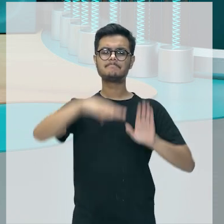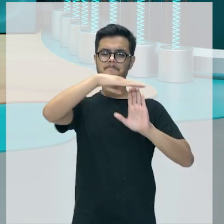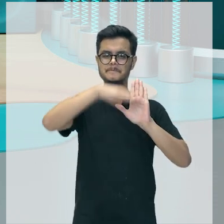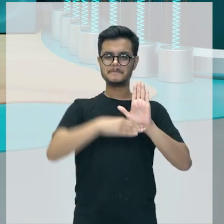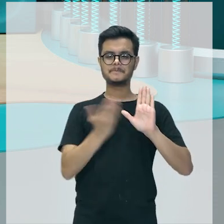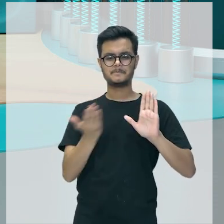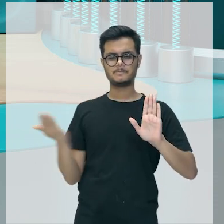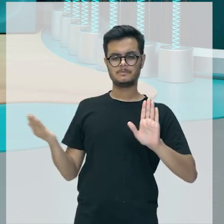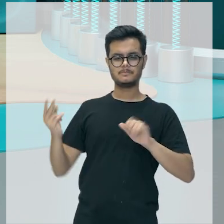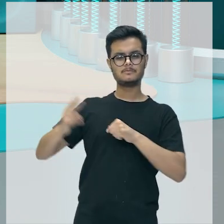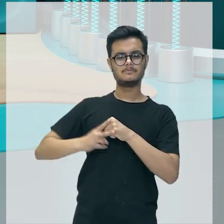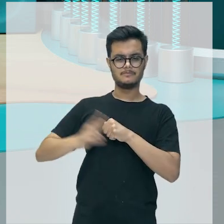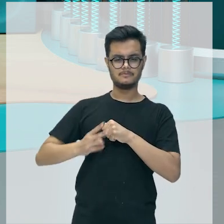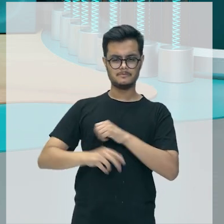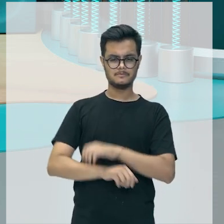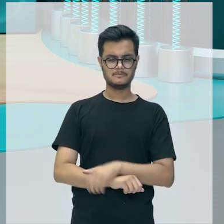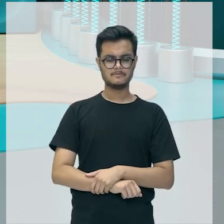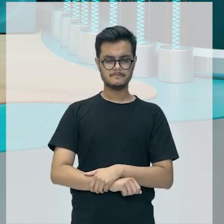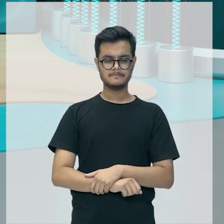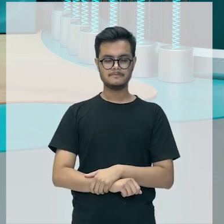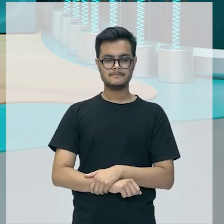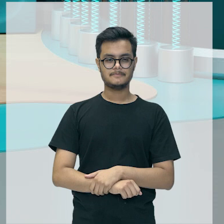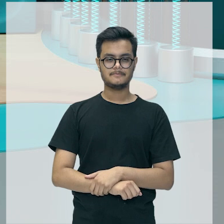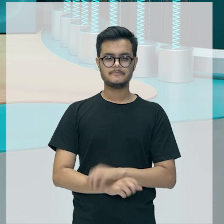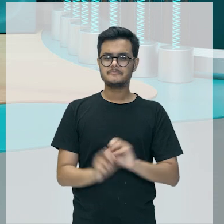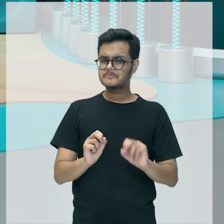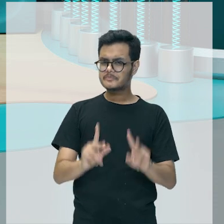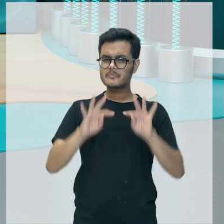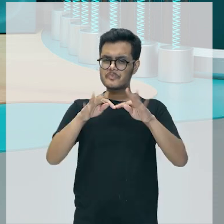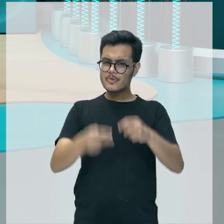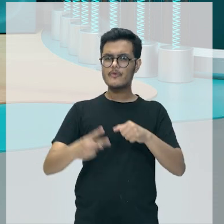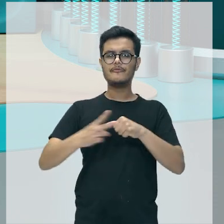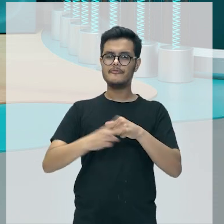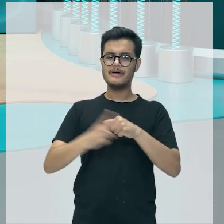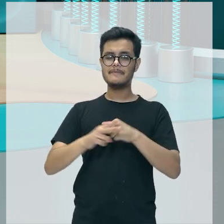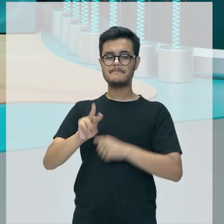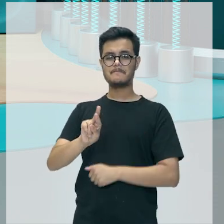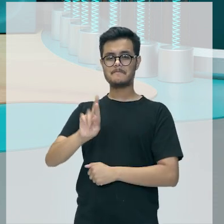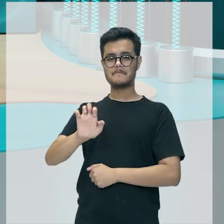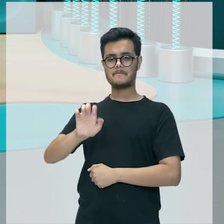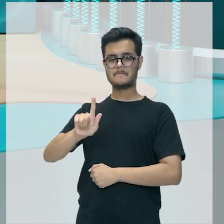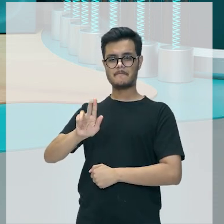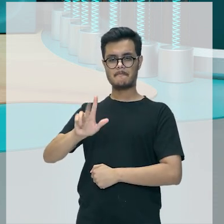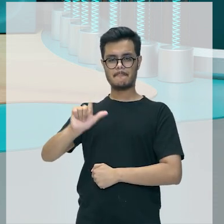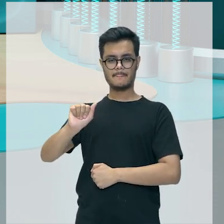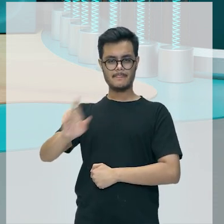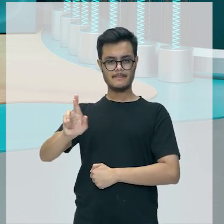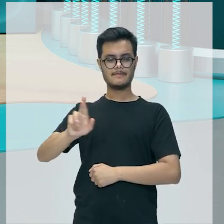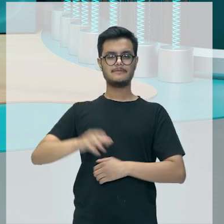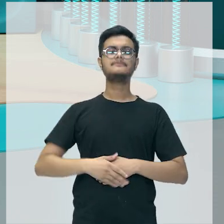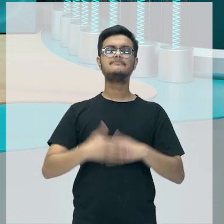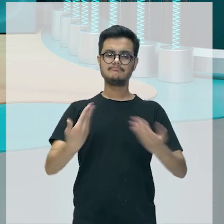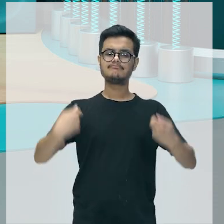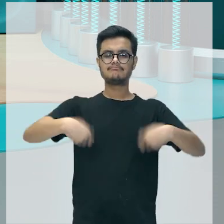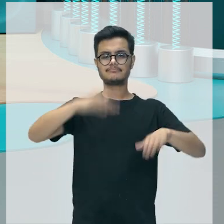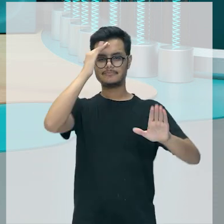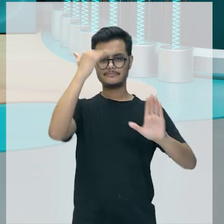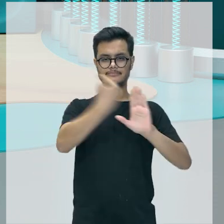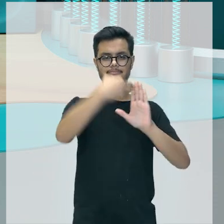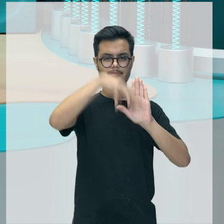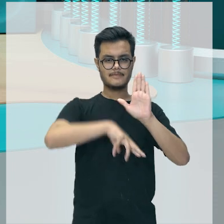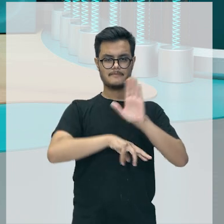travel, traveled, defer, deferred, todos eles são regulares e eu vou aplicar a regra geral a esses